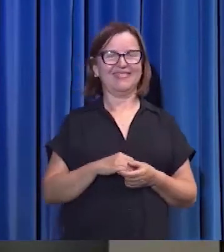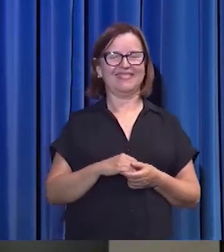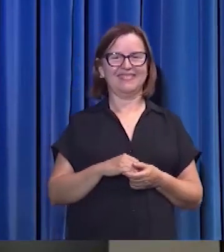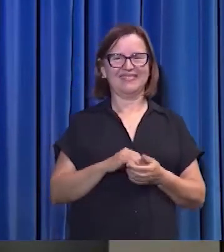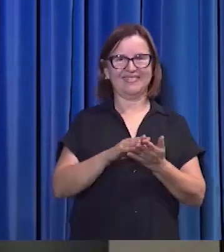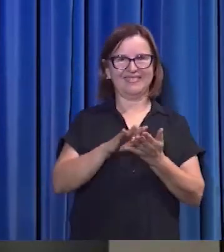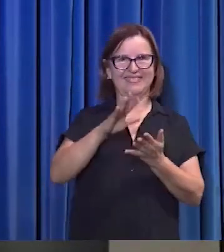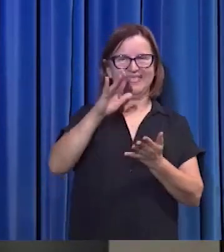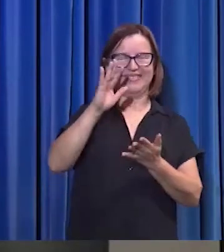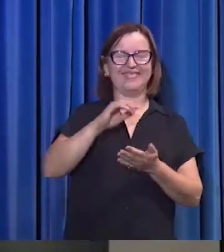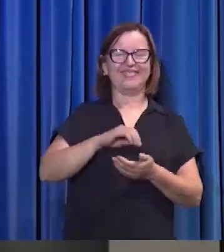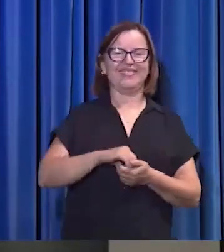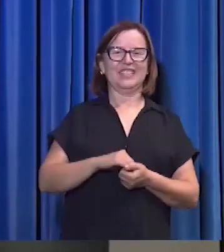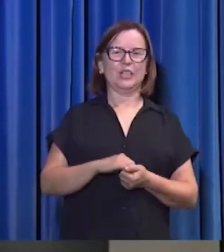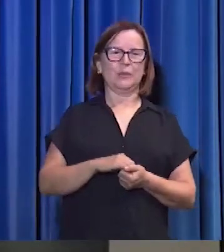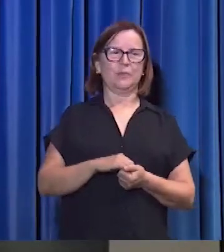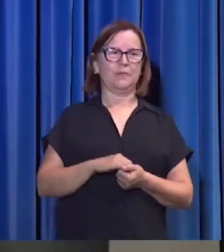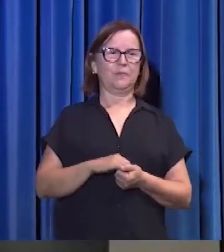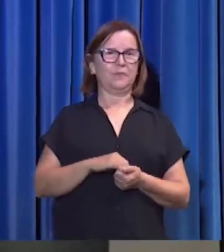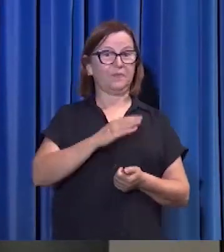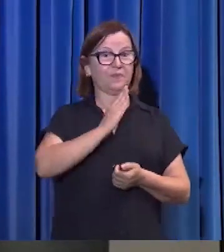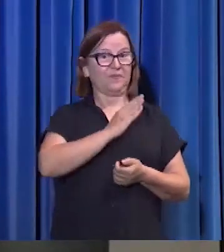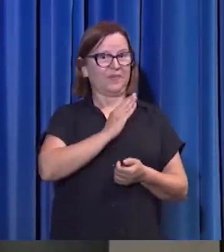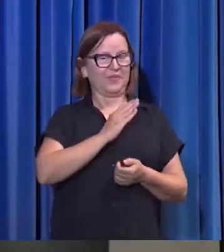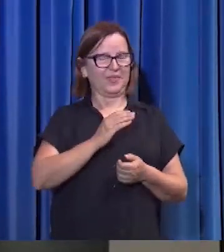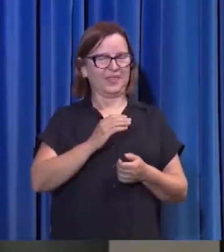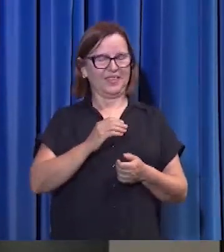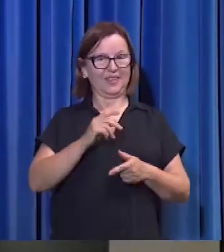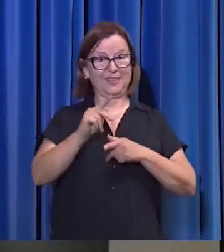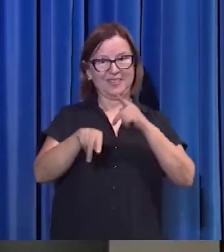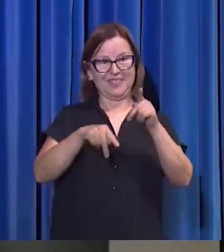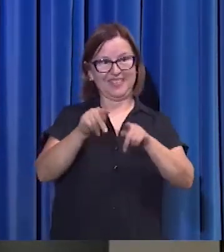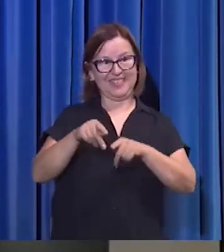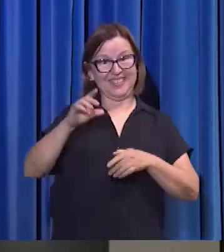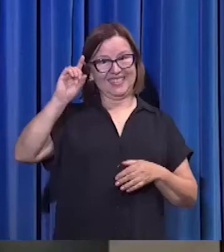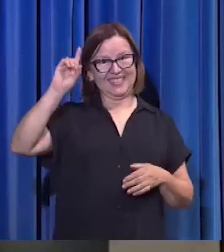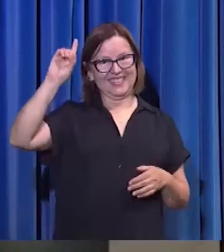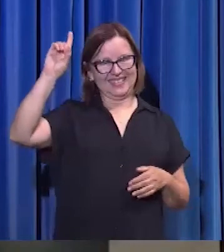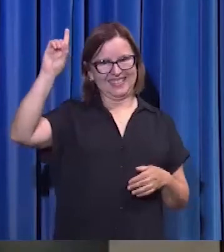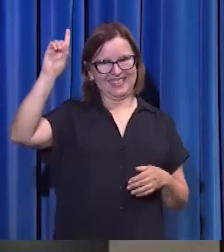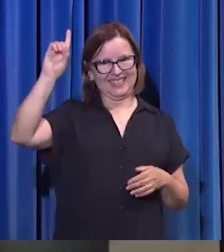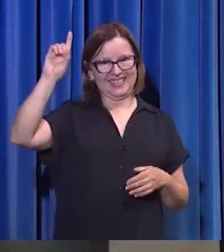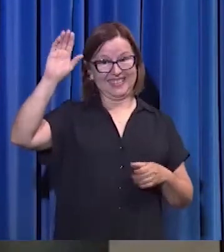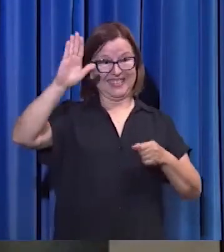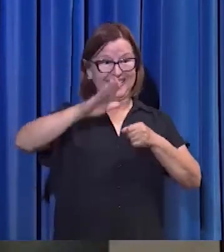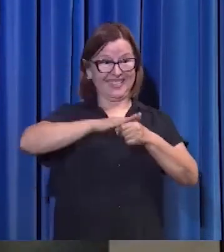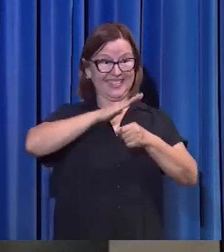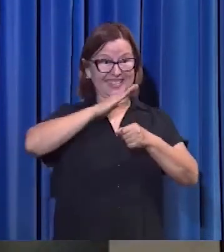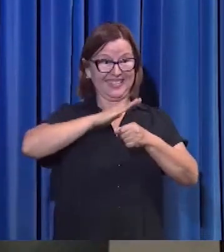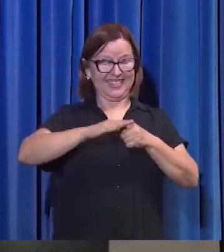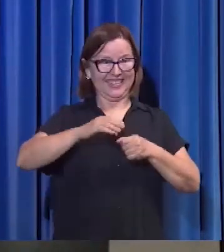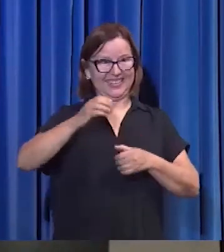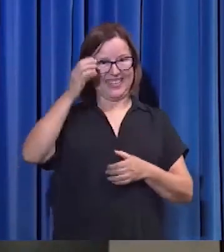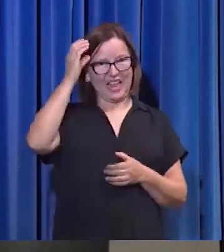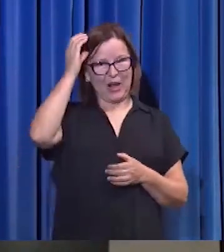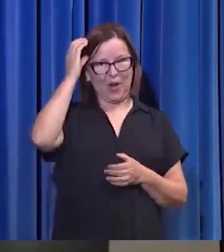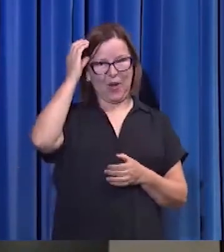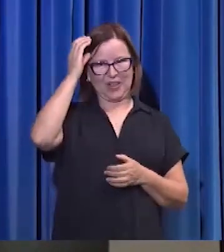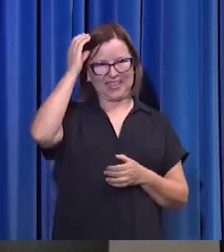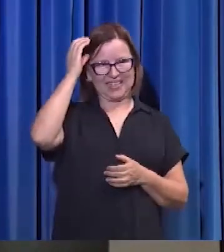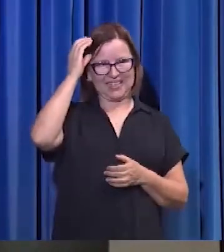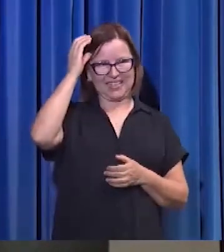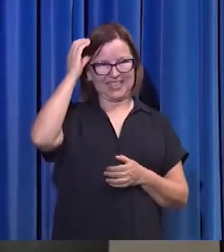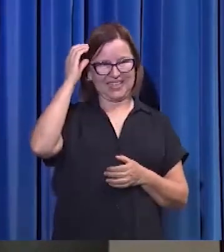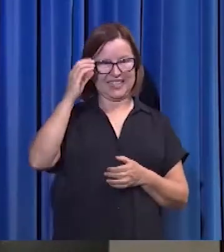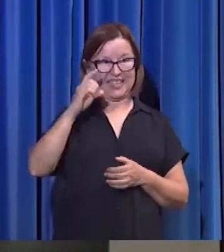preciosa! Que o coração deste povo de Deus se encha da consciência de que